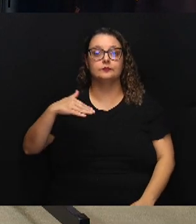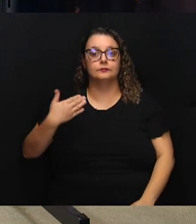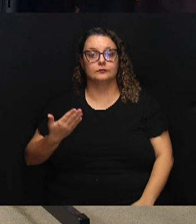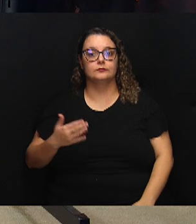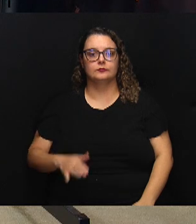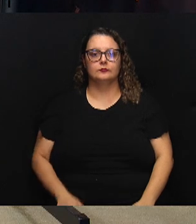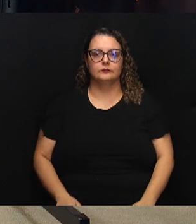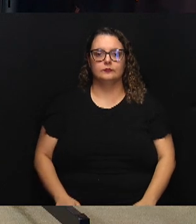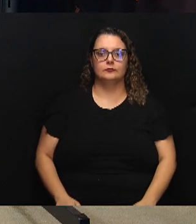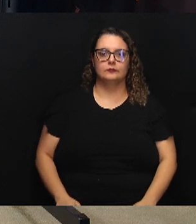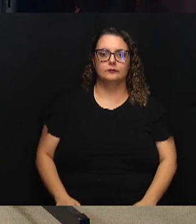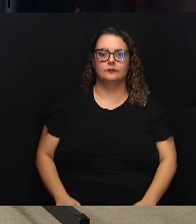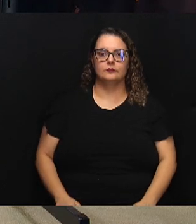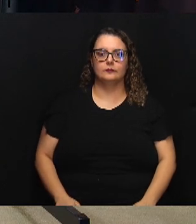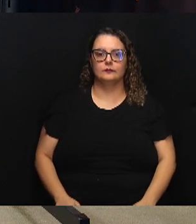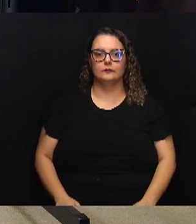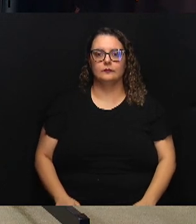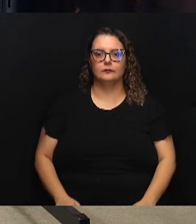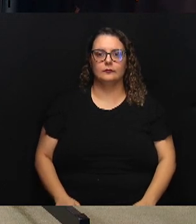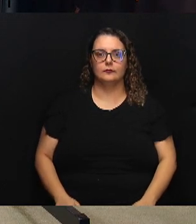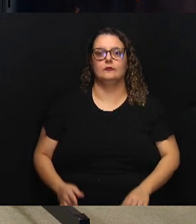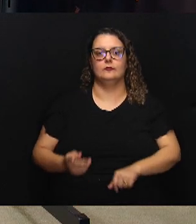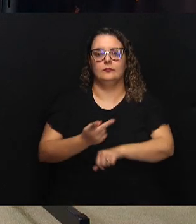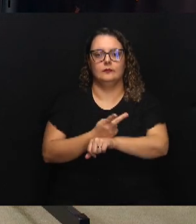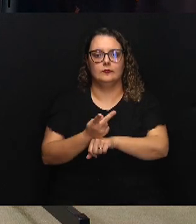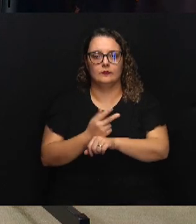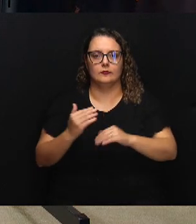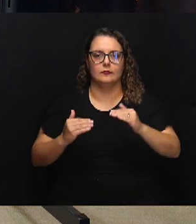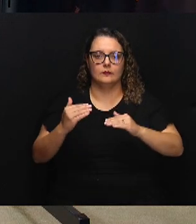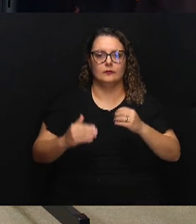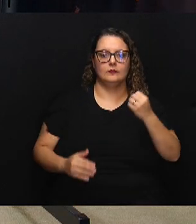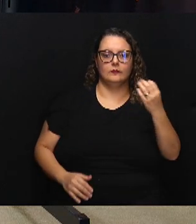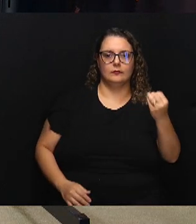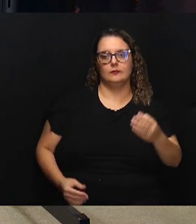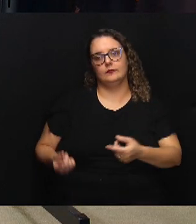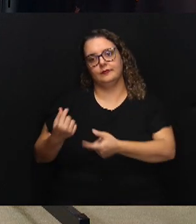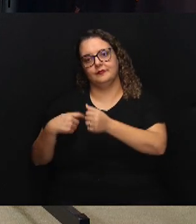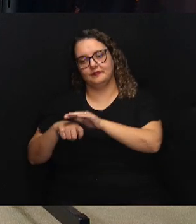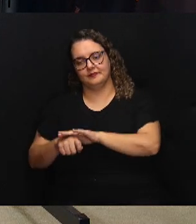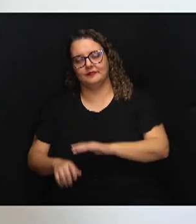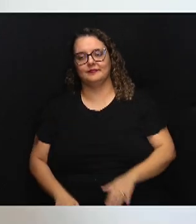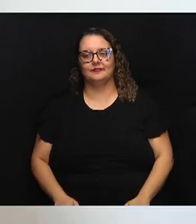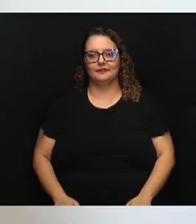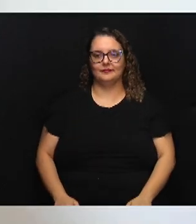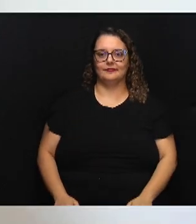gente busca esse equilíbrio, viajar e guardar dinheiro?